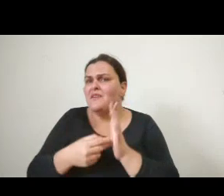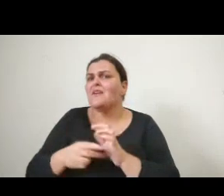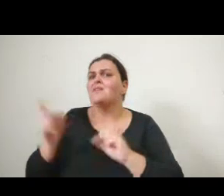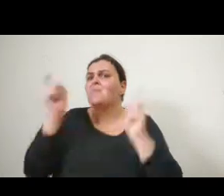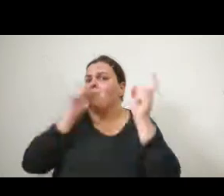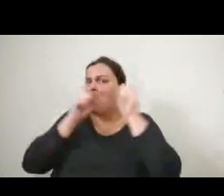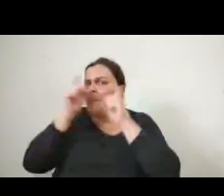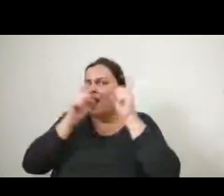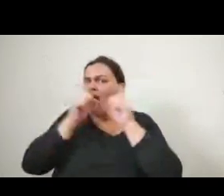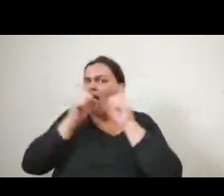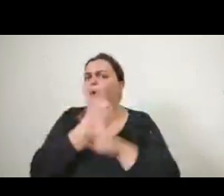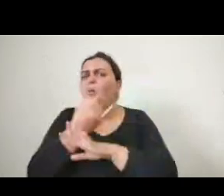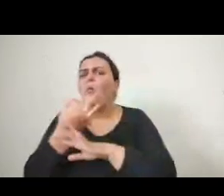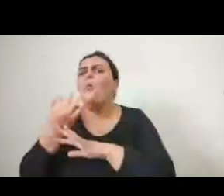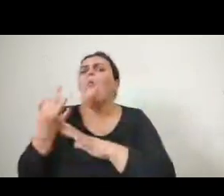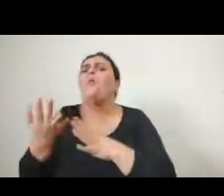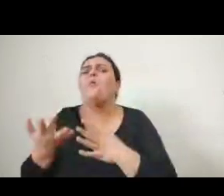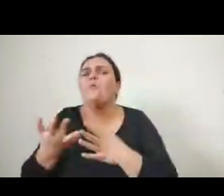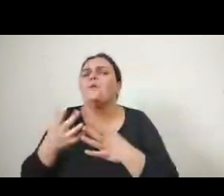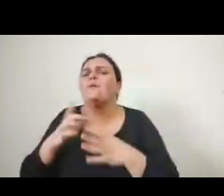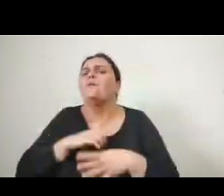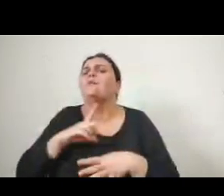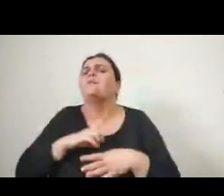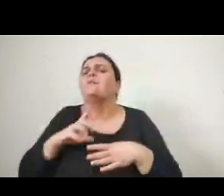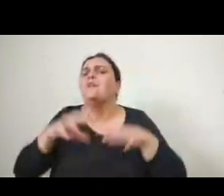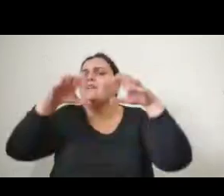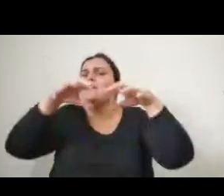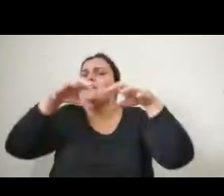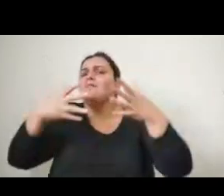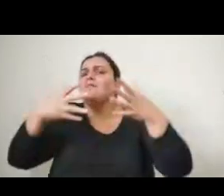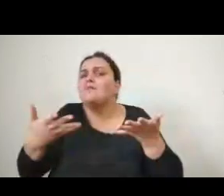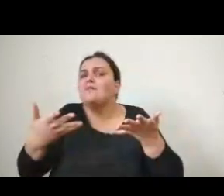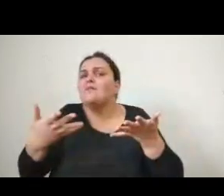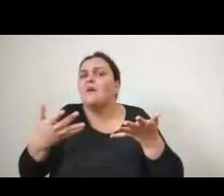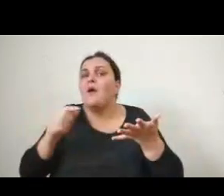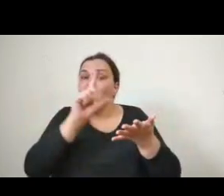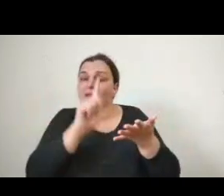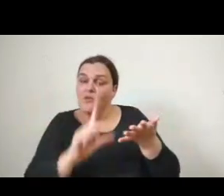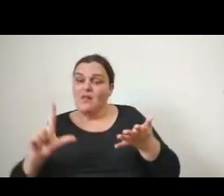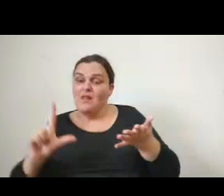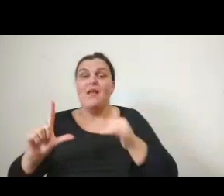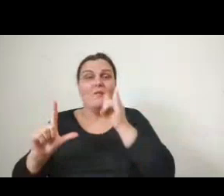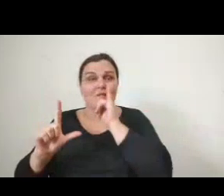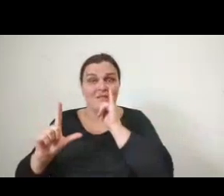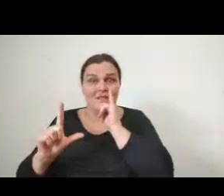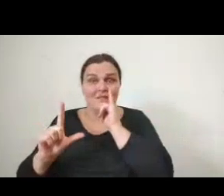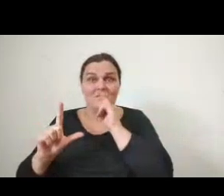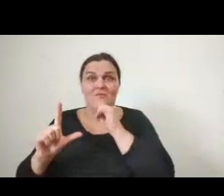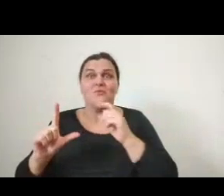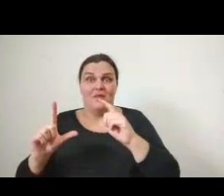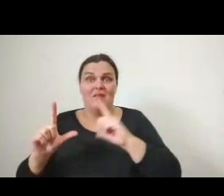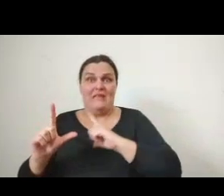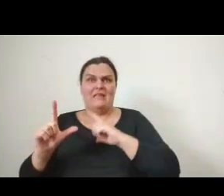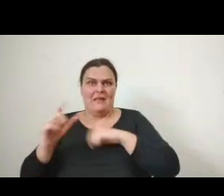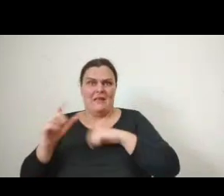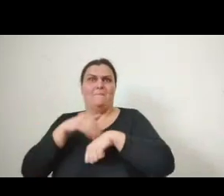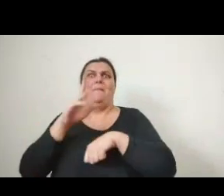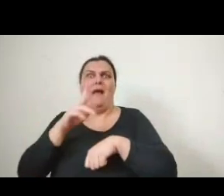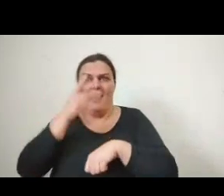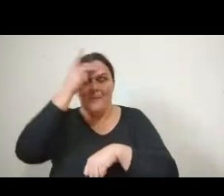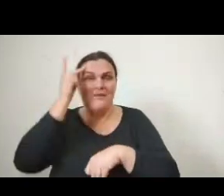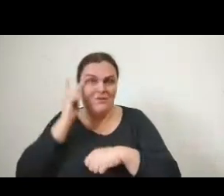quantidade de chuvas no sudeste do país, né, que é a região mais populosa, que mais, né, vai demandar água para consumo